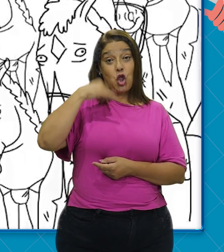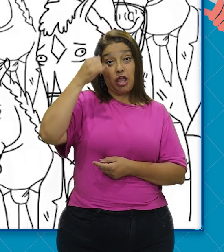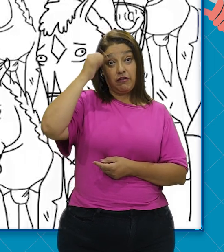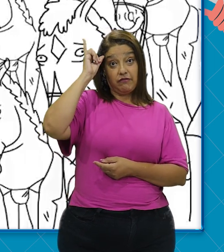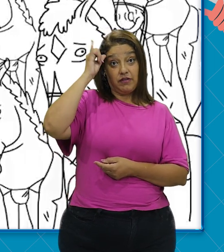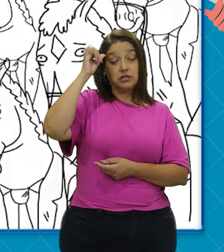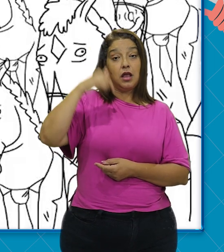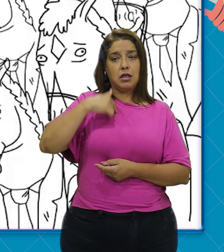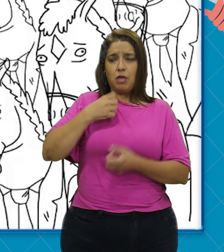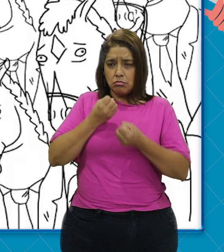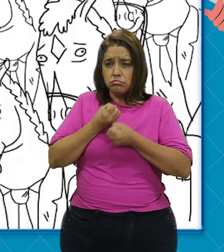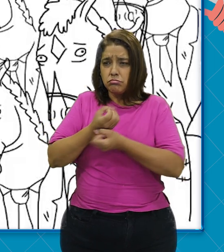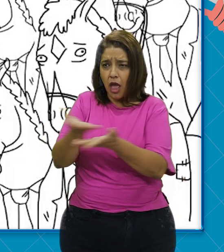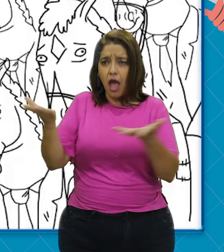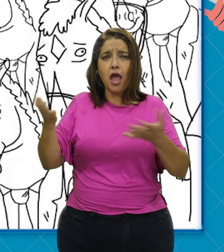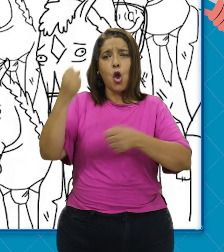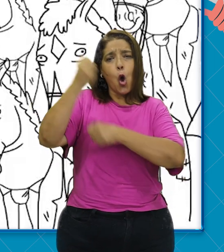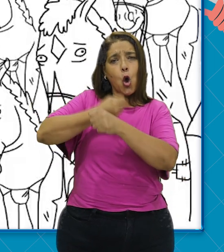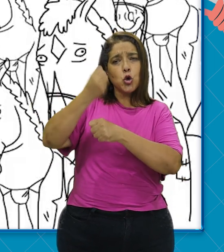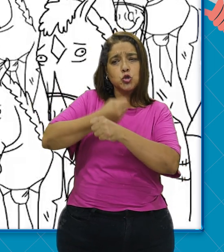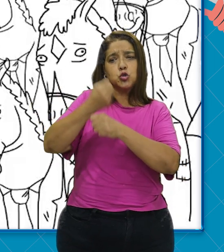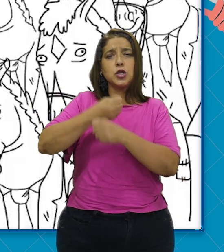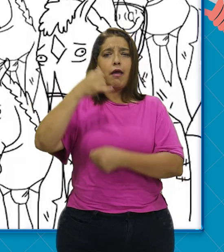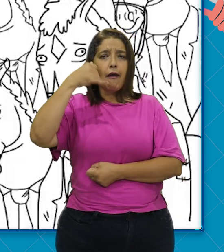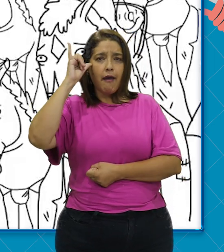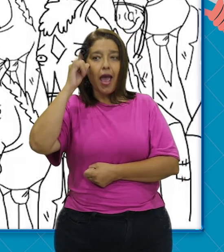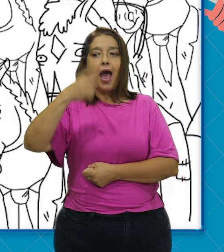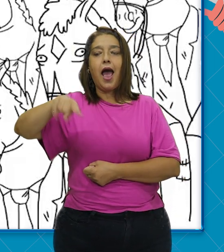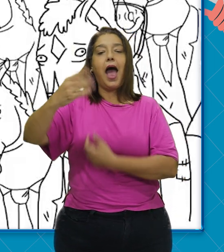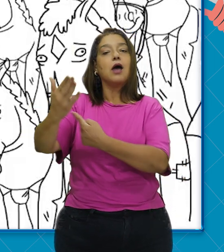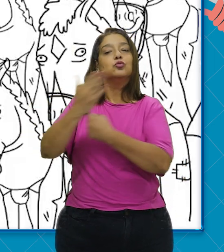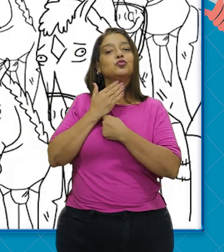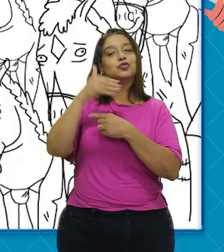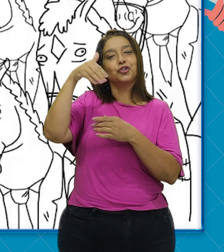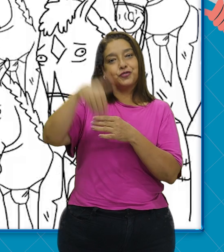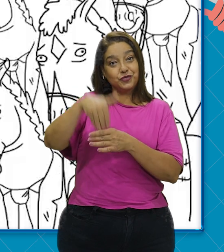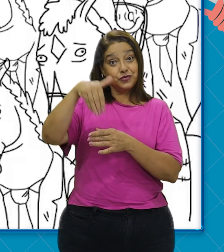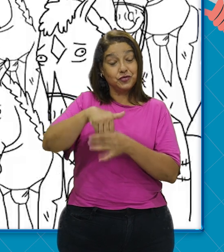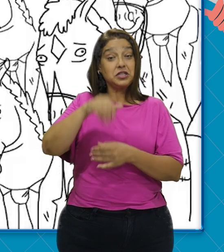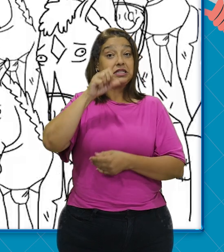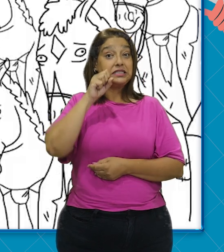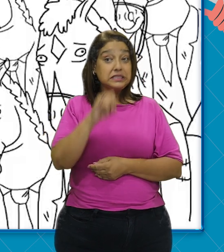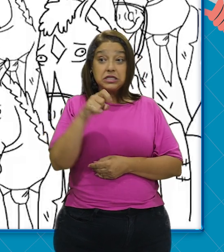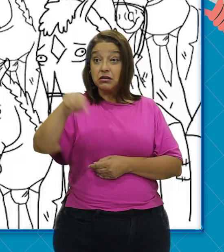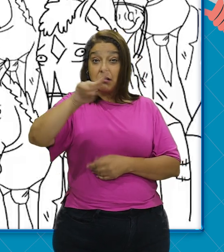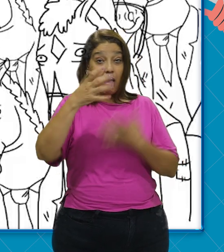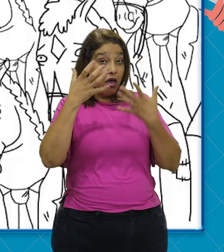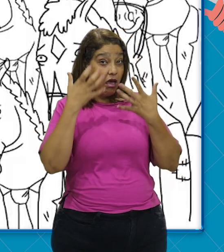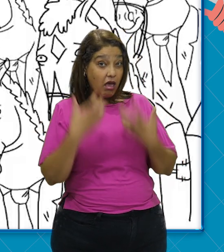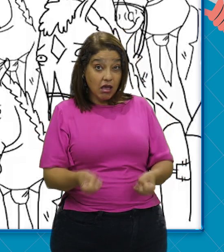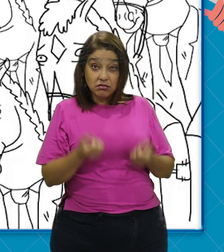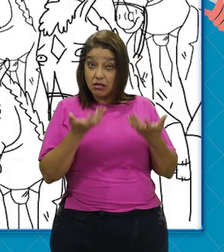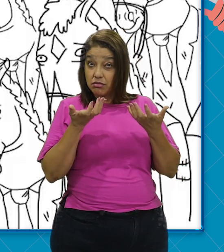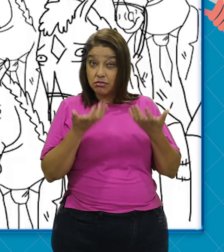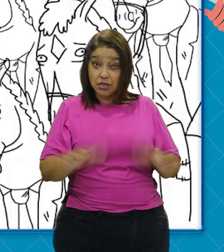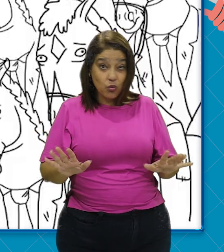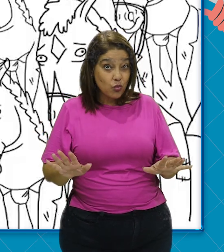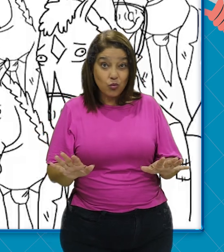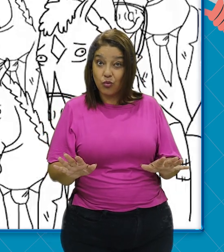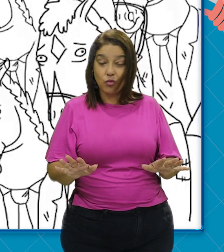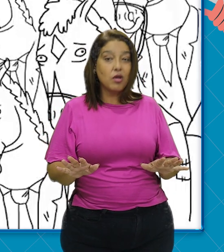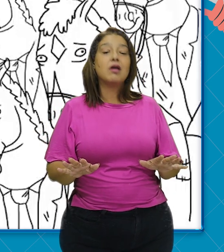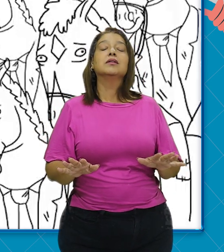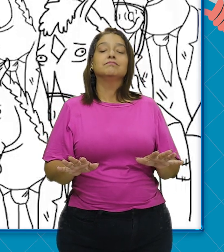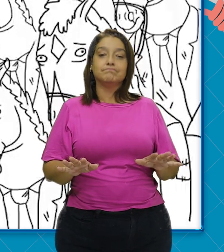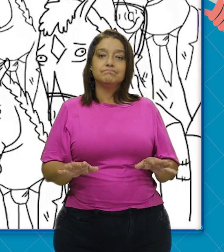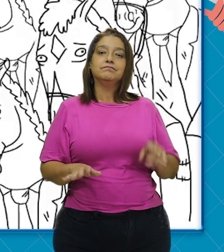doar gado ou materiais de construção em troca do voto do povo. E se você não aceitasse essas condições ou traísse o cara na